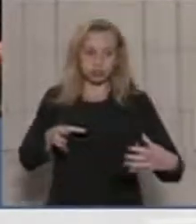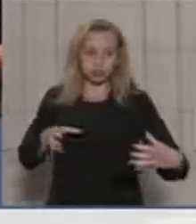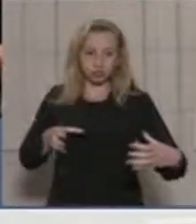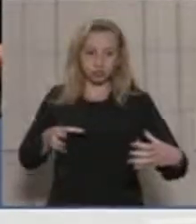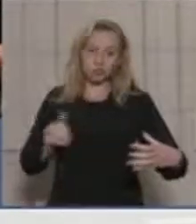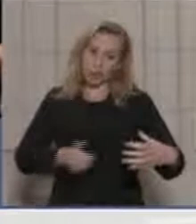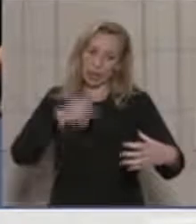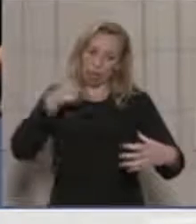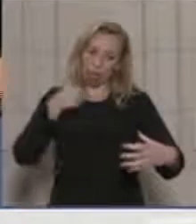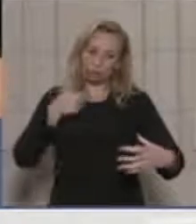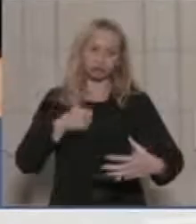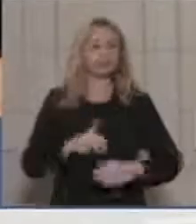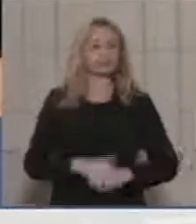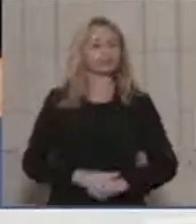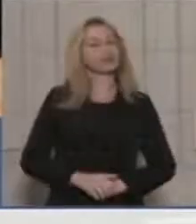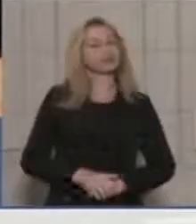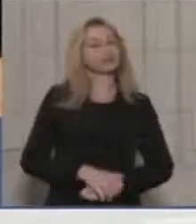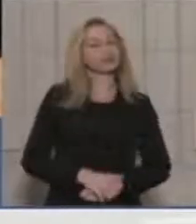melhor.